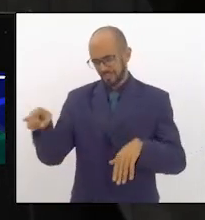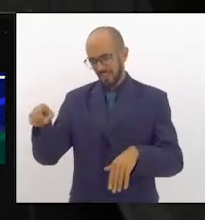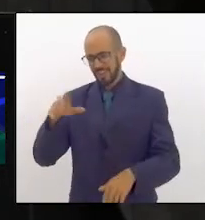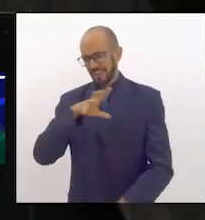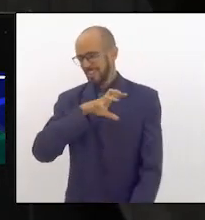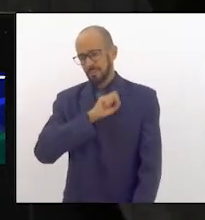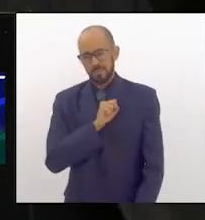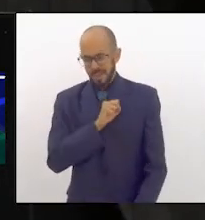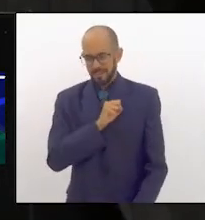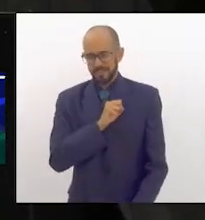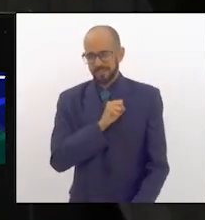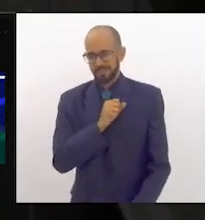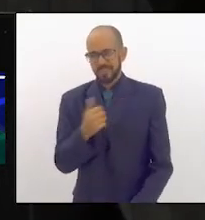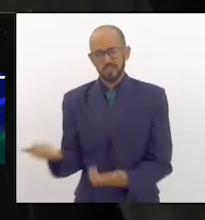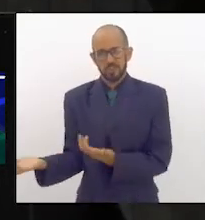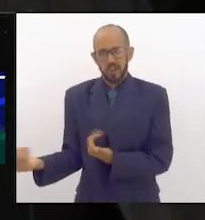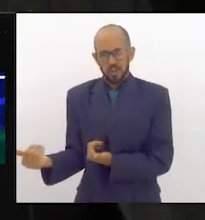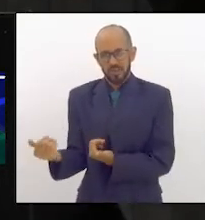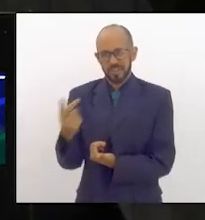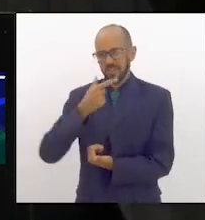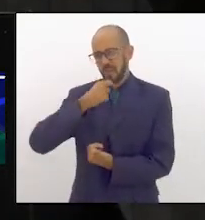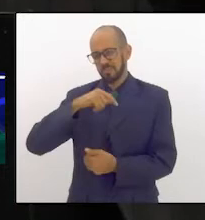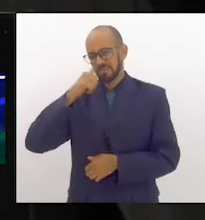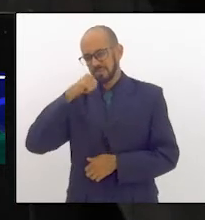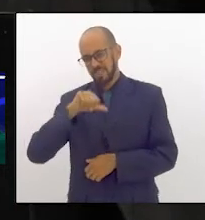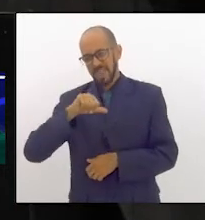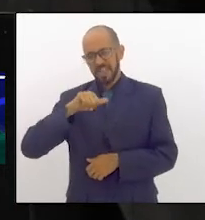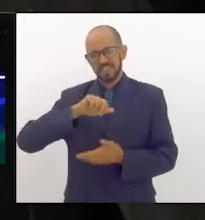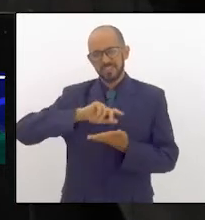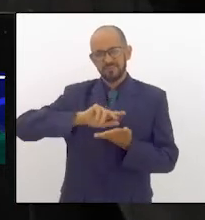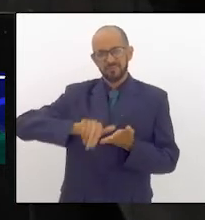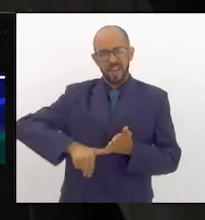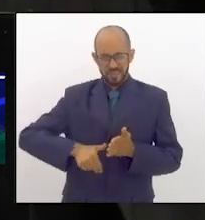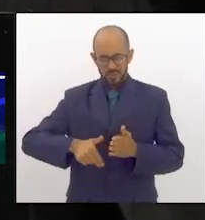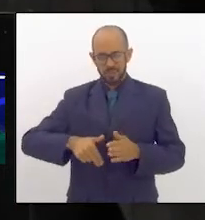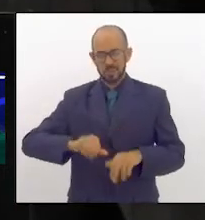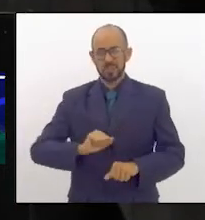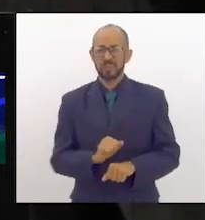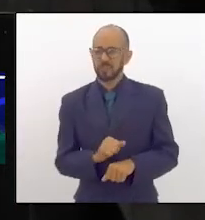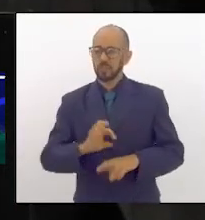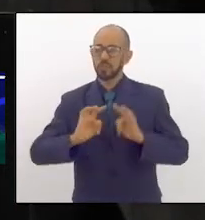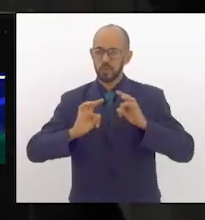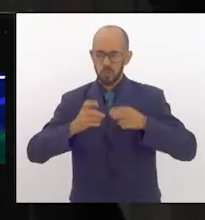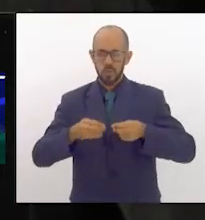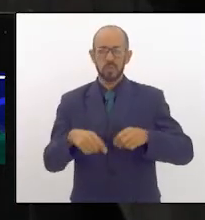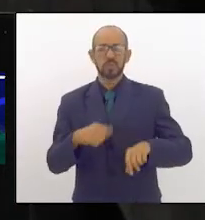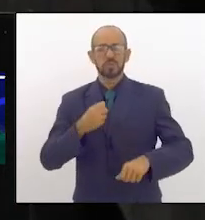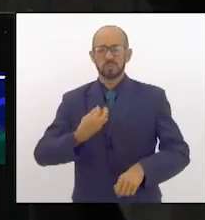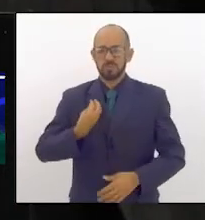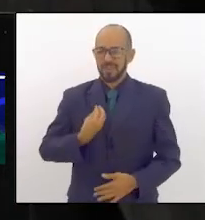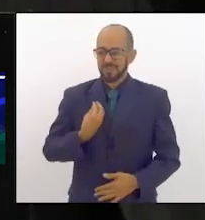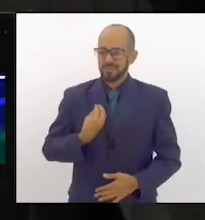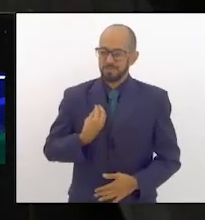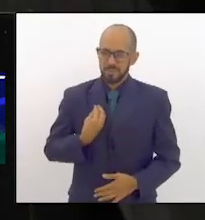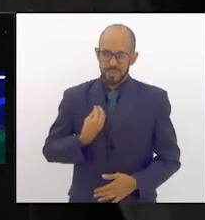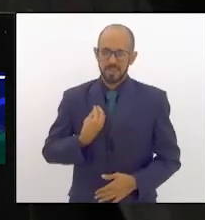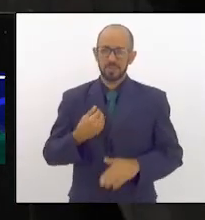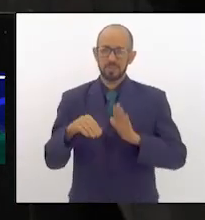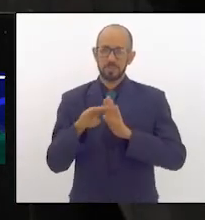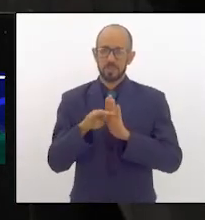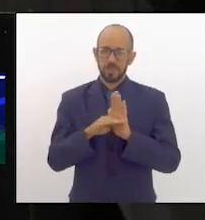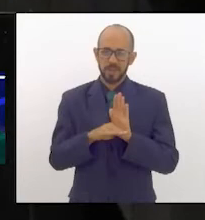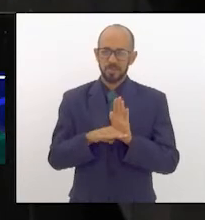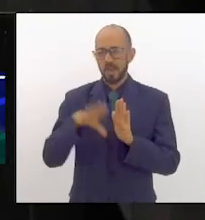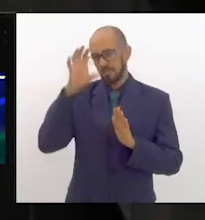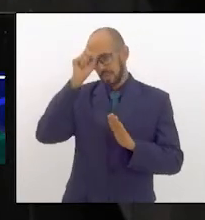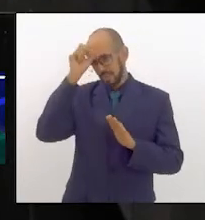jovens rapazes e moças né de várias procedências todos eles de participando do programa Jovem Aprendiz